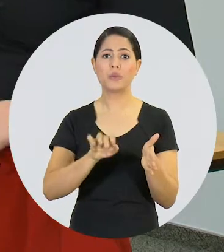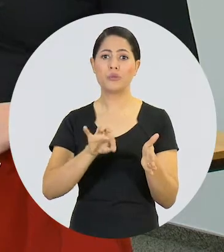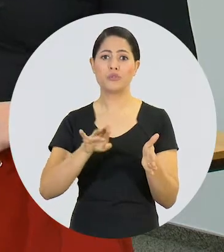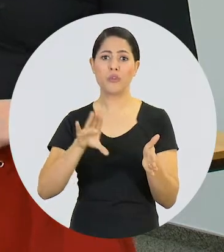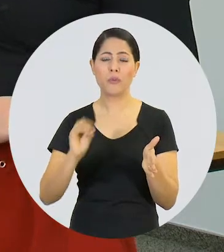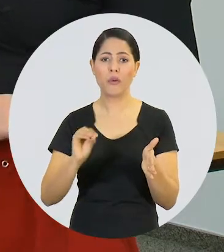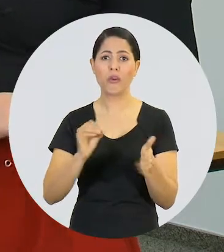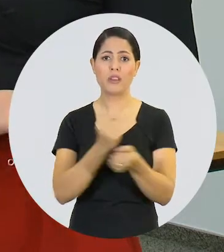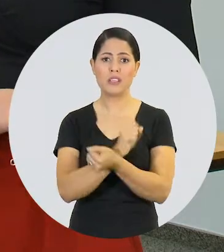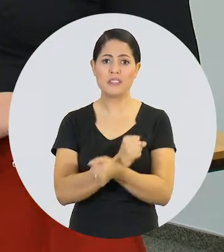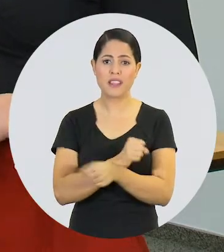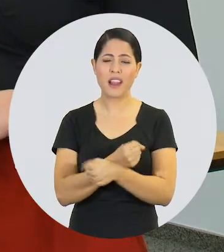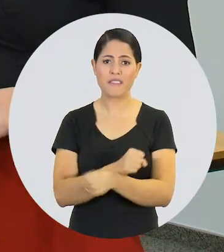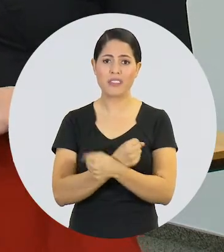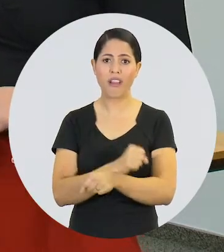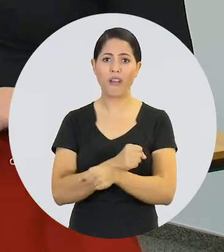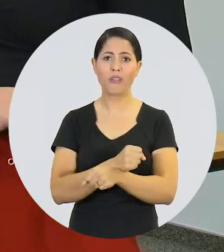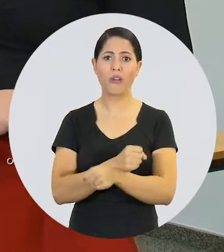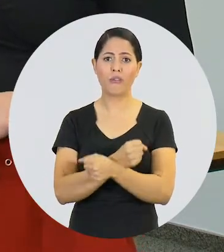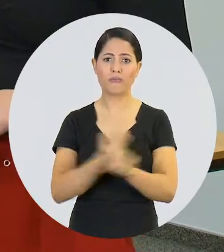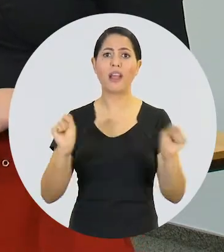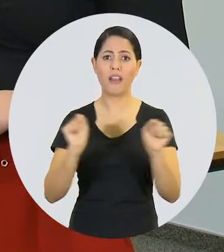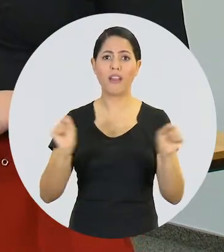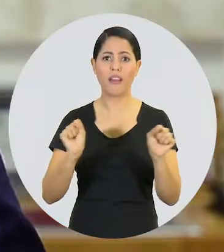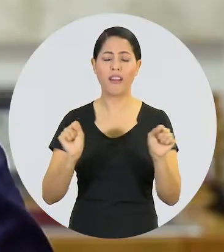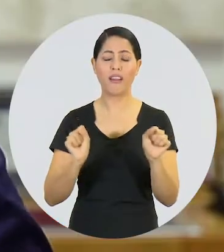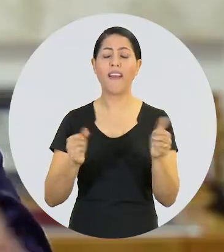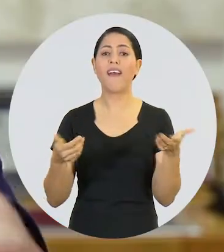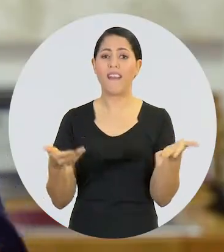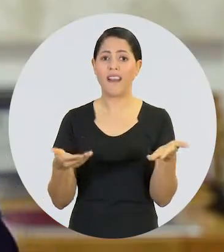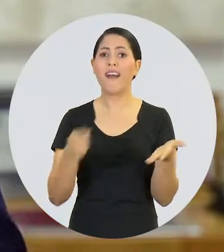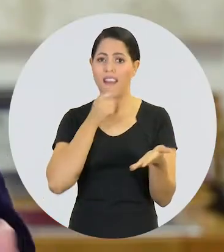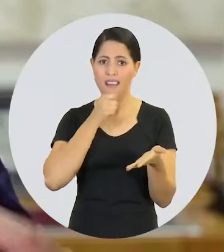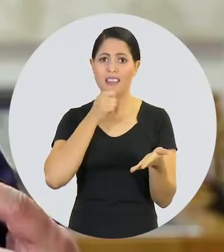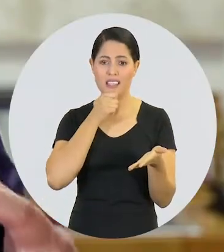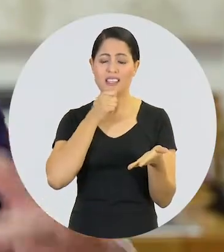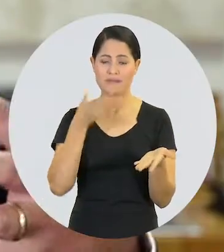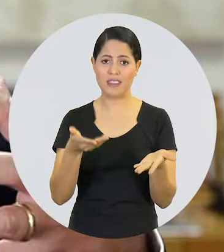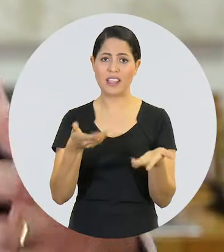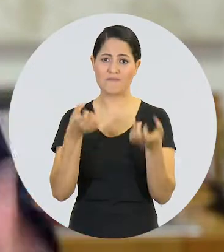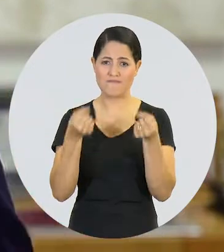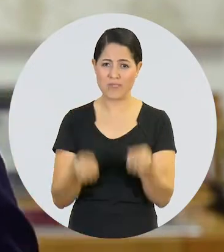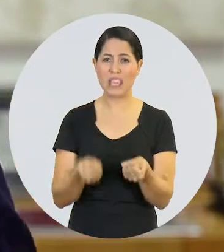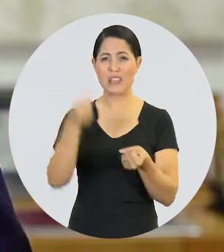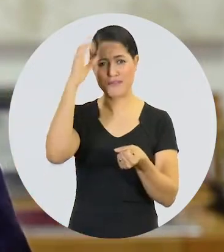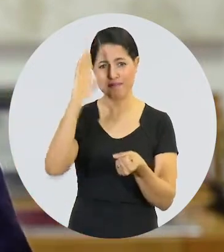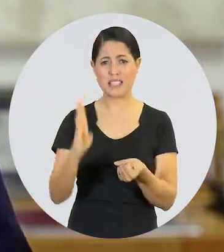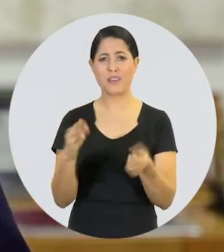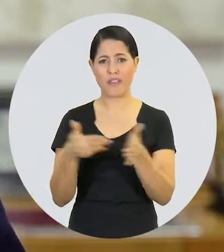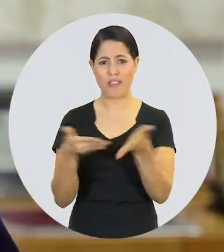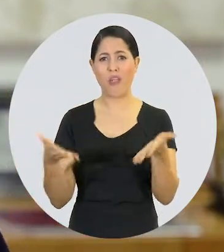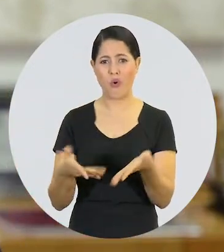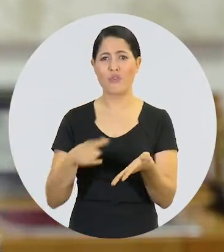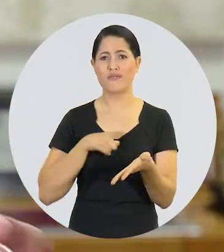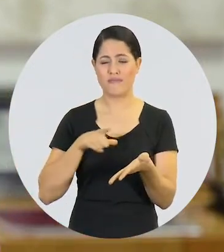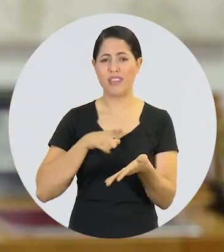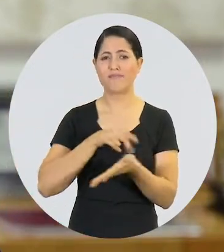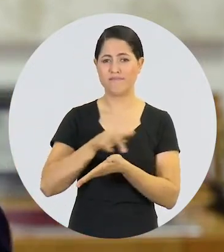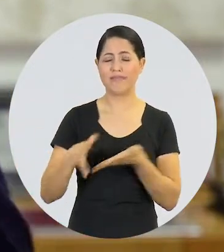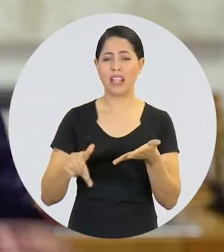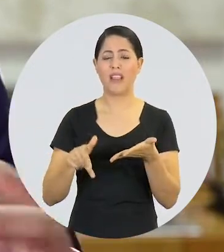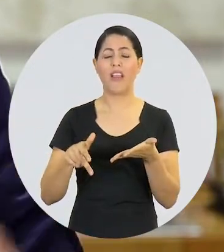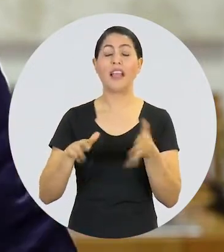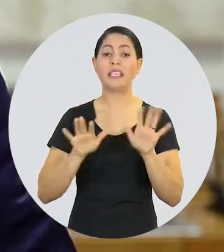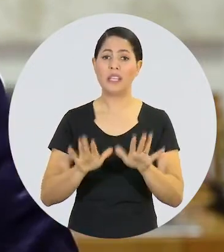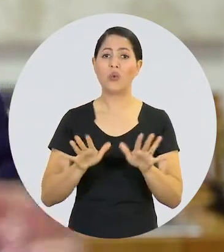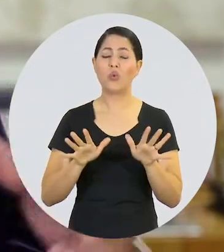a escravidão. Temos que lembrar sempre disso. A escravidão ainda é uma chaga, ainda é um peso que o Brasil carrega, e junto com